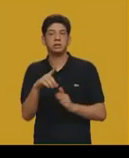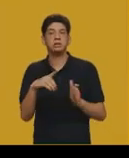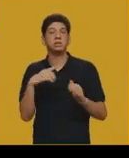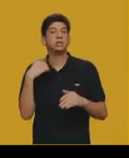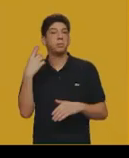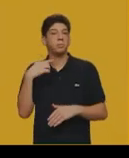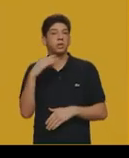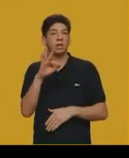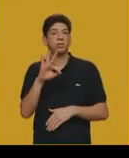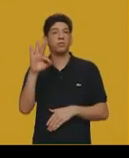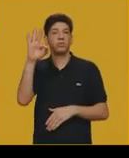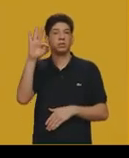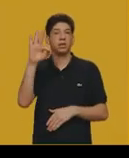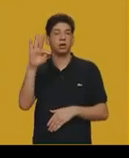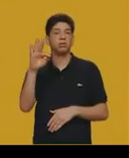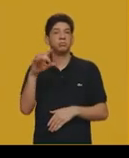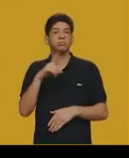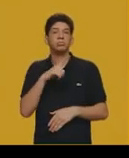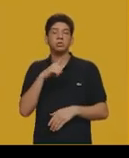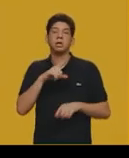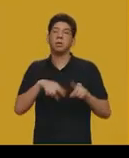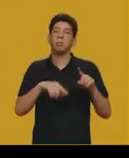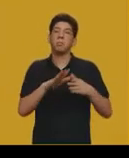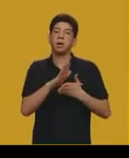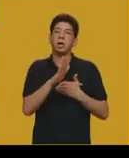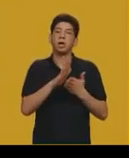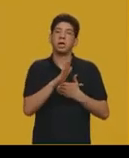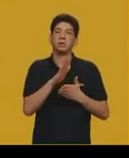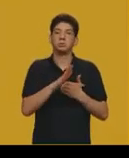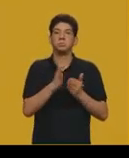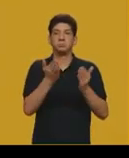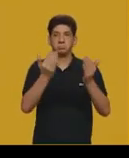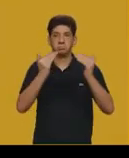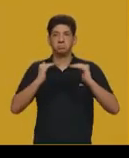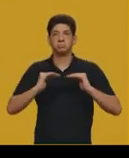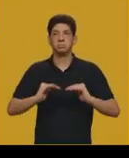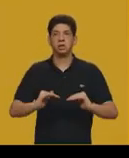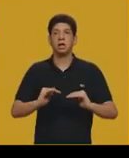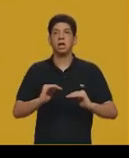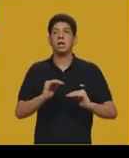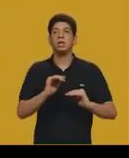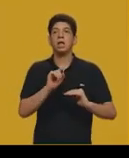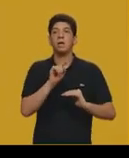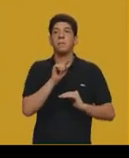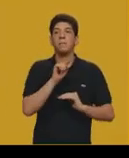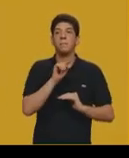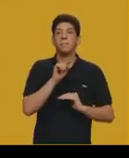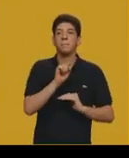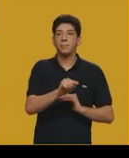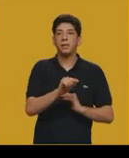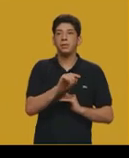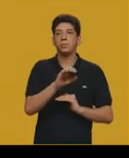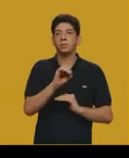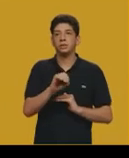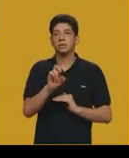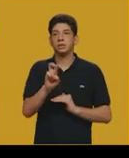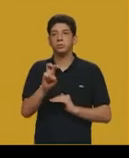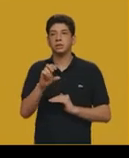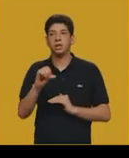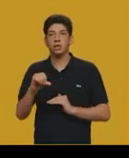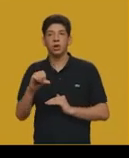né? Deputados estaduais, a gente tem 1.059 deputados estaduais, a gente tem